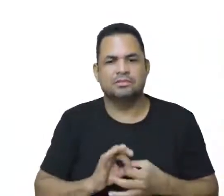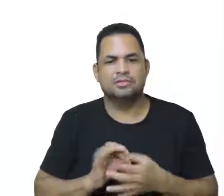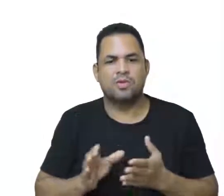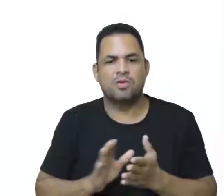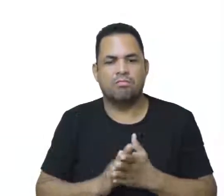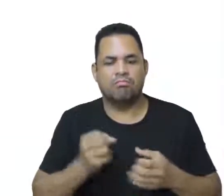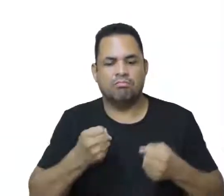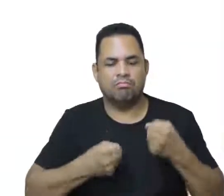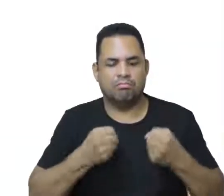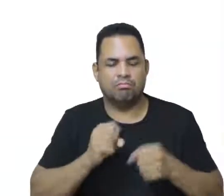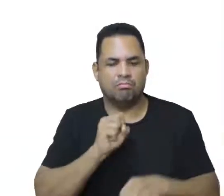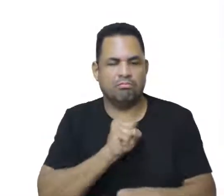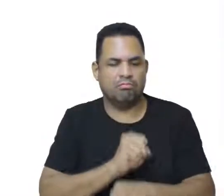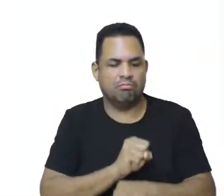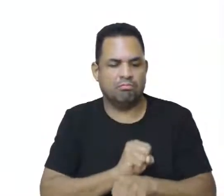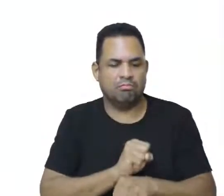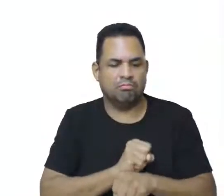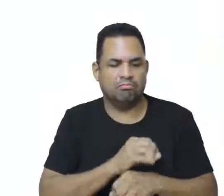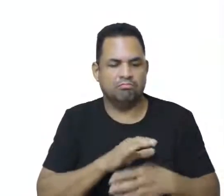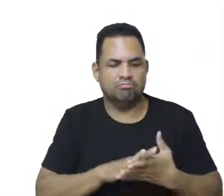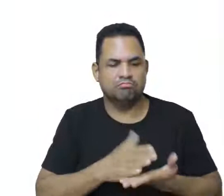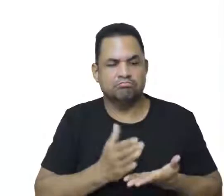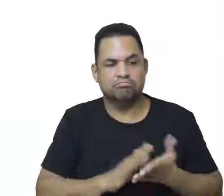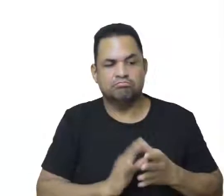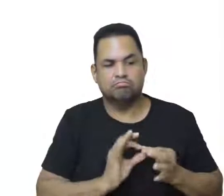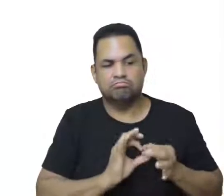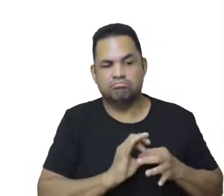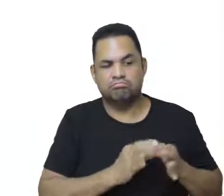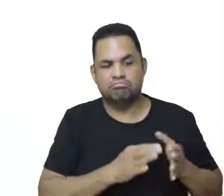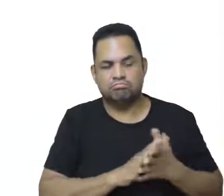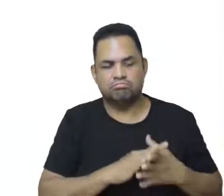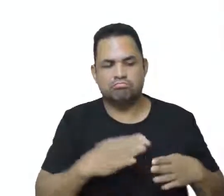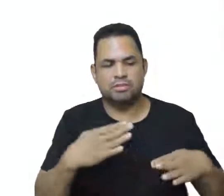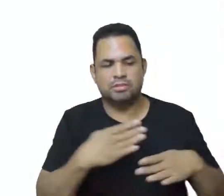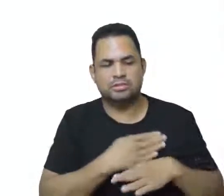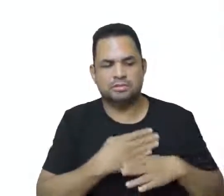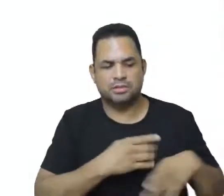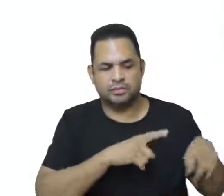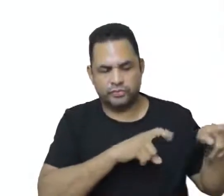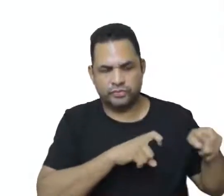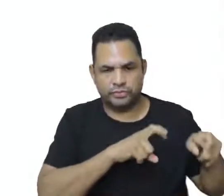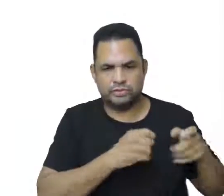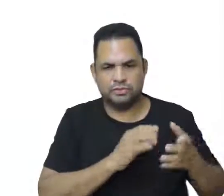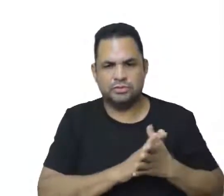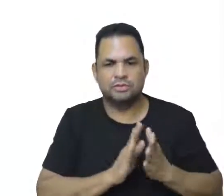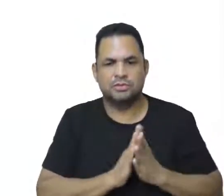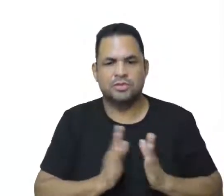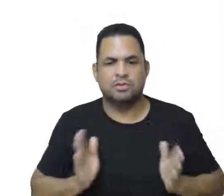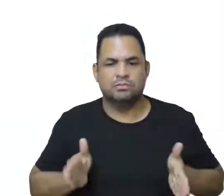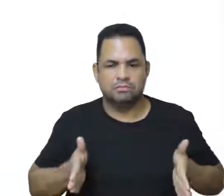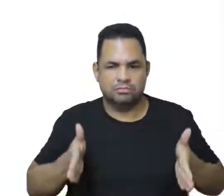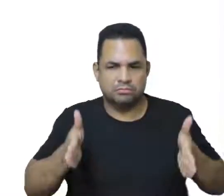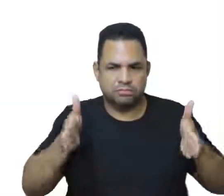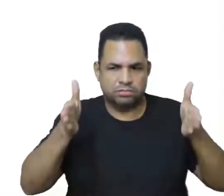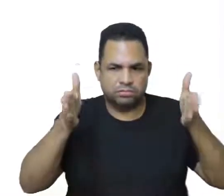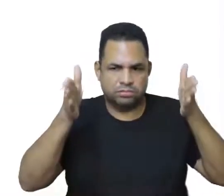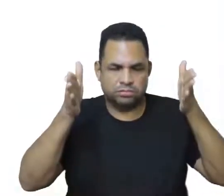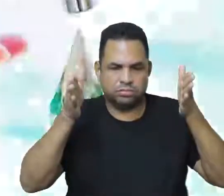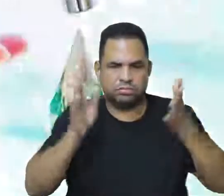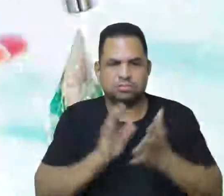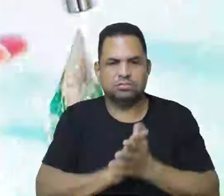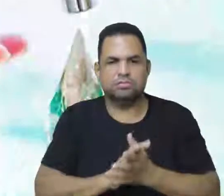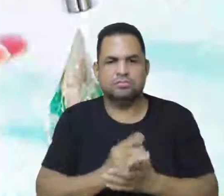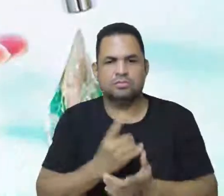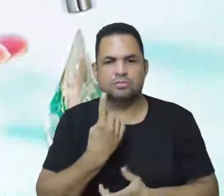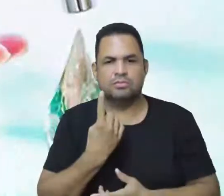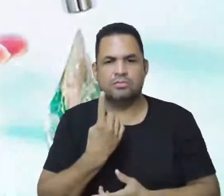parado no campo ou na cidade, com os vidros tudo fechado,